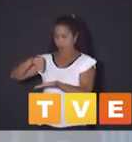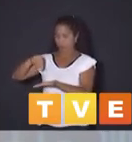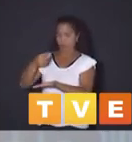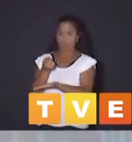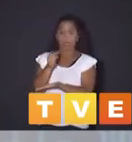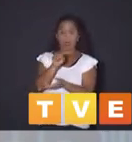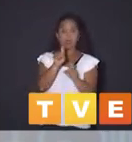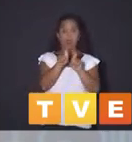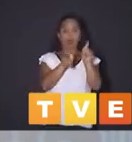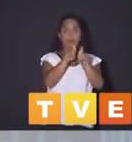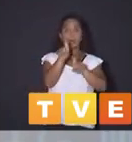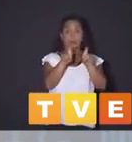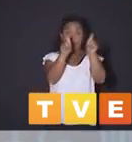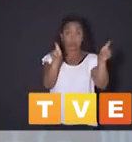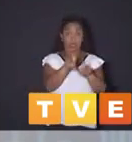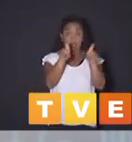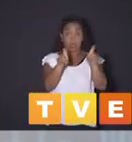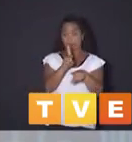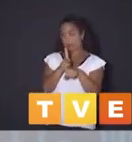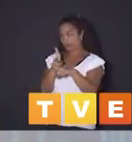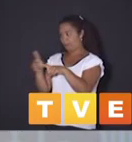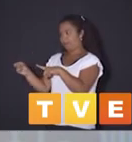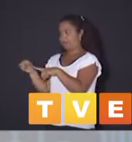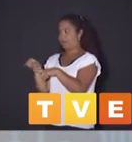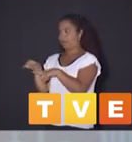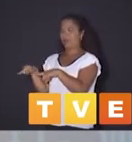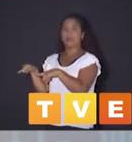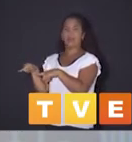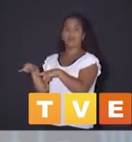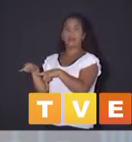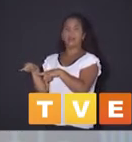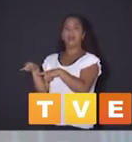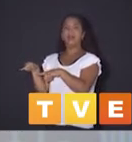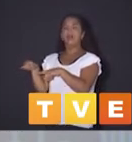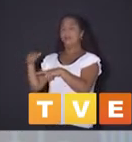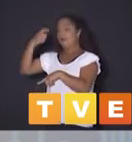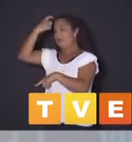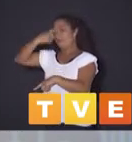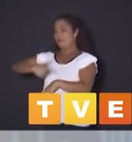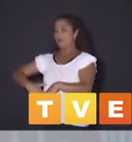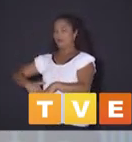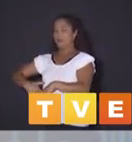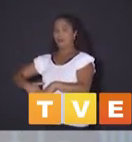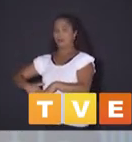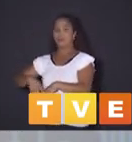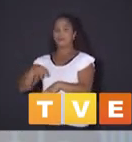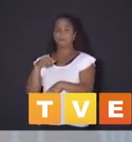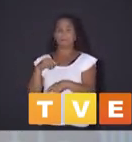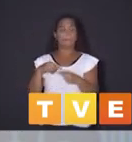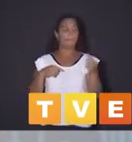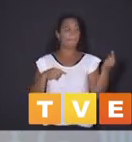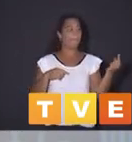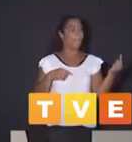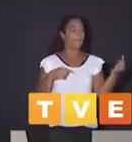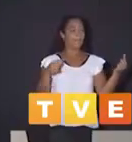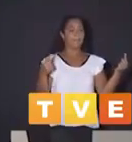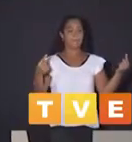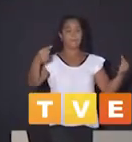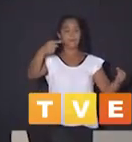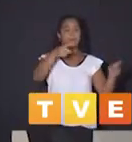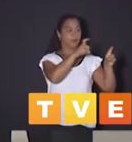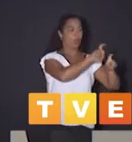acontece a máquina não foi treinada por pessoas os carros usaram uma estratégia de uma máquina fica jogando contra a outra